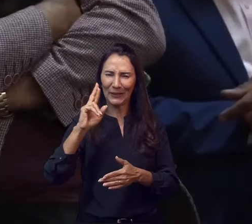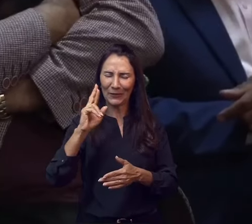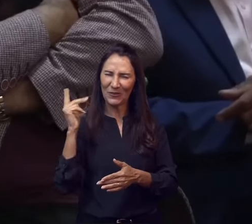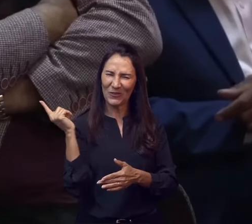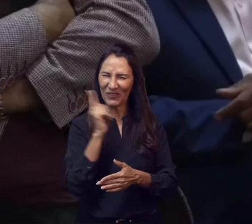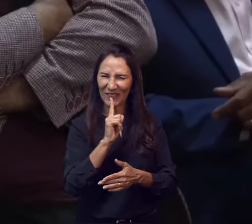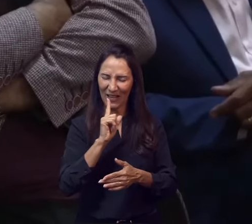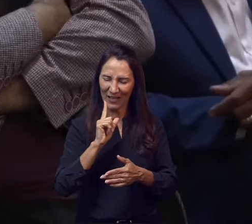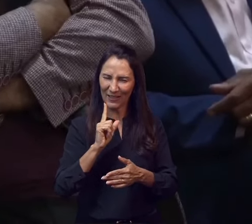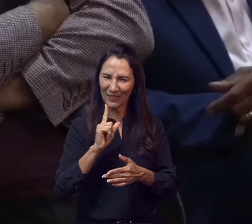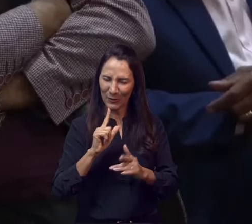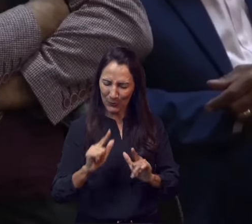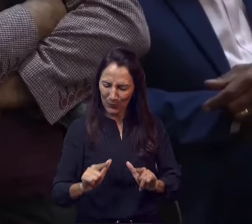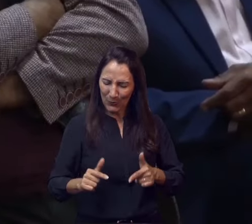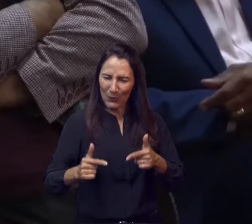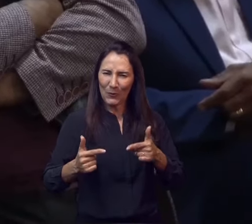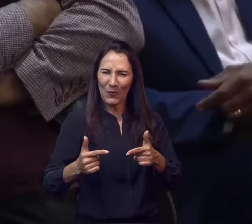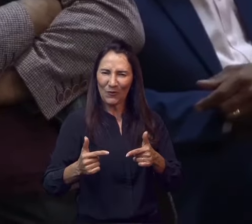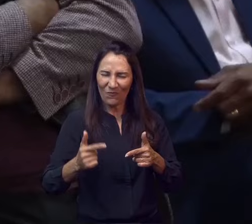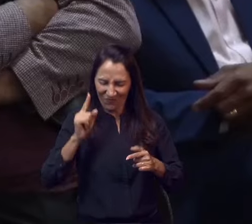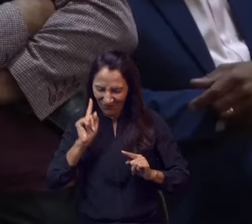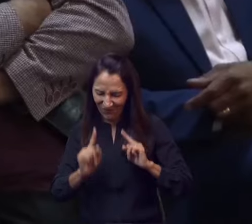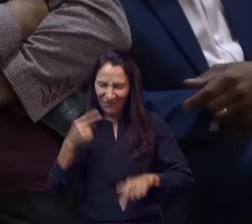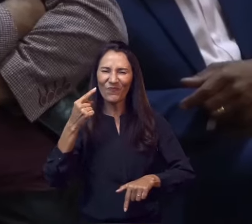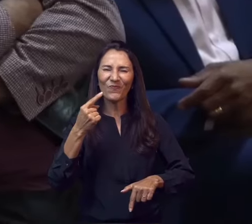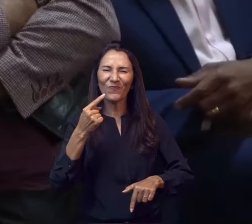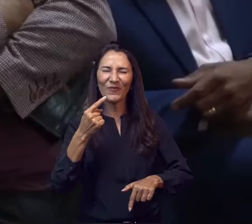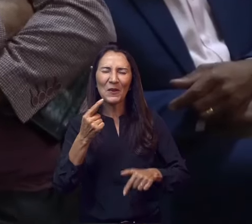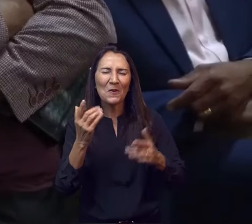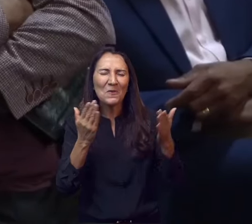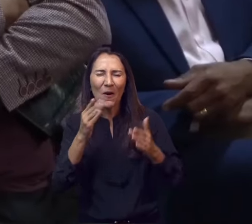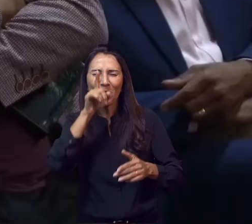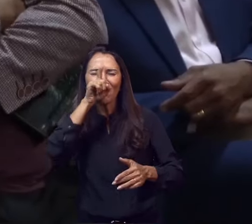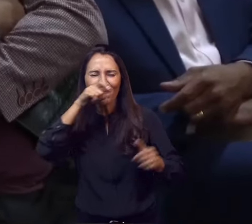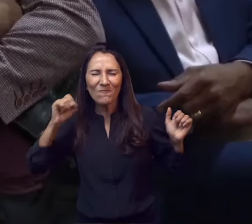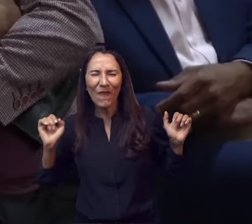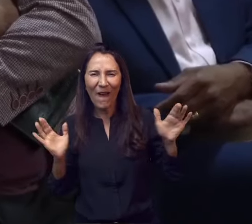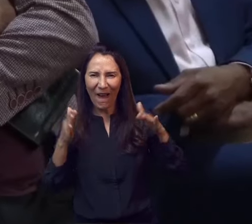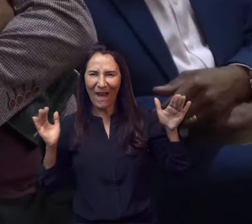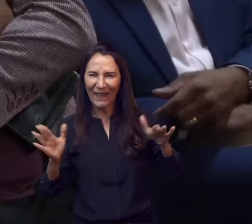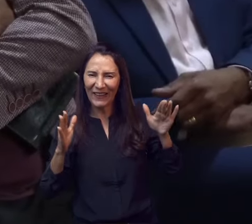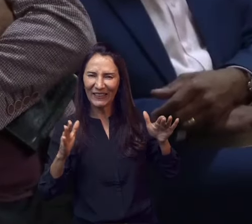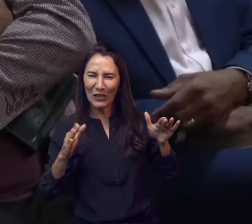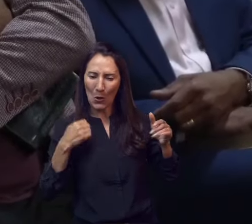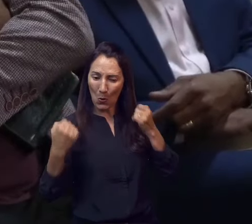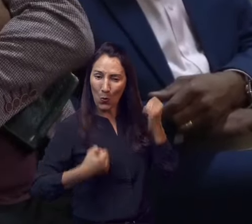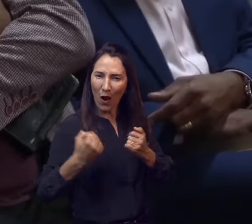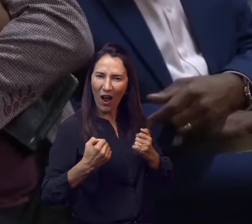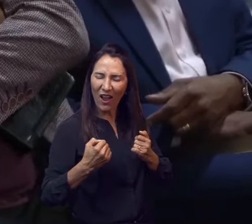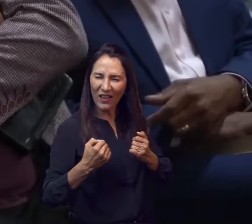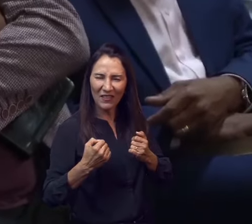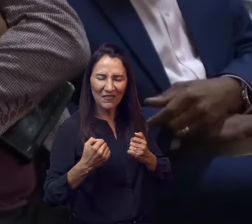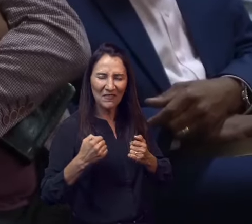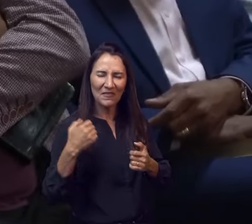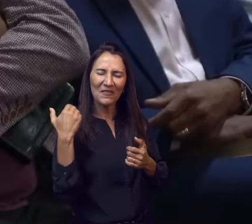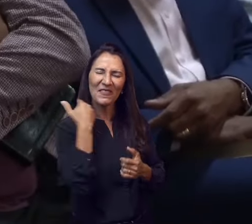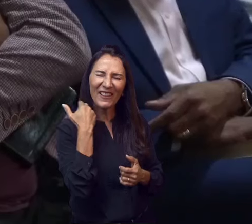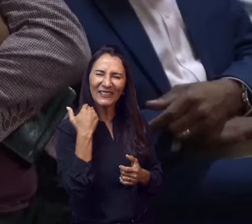forças subirão com asas como águias correrão e não se cansarão